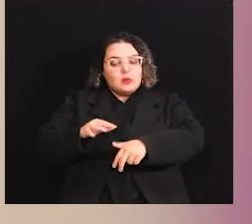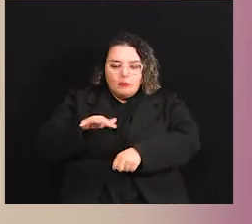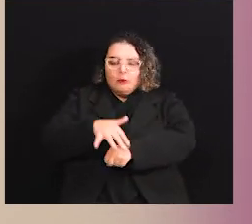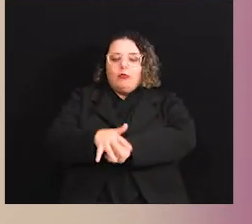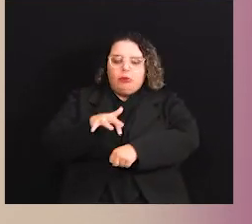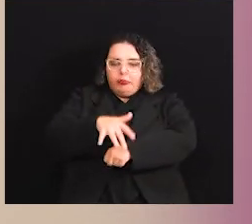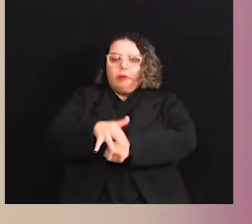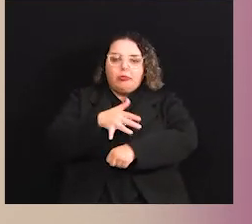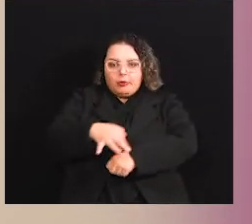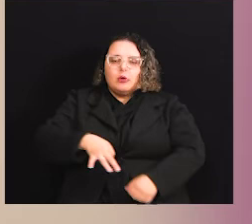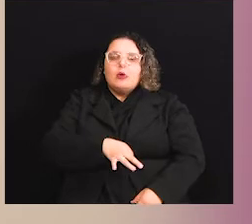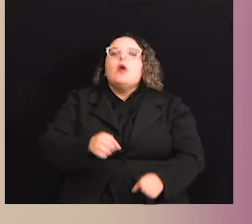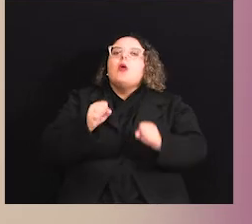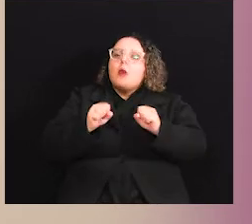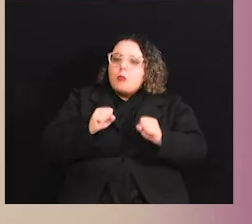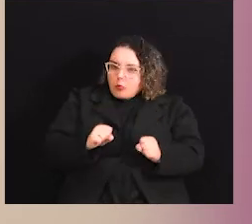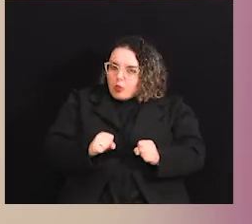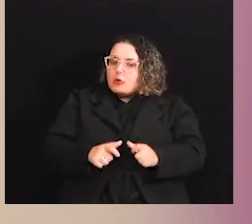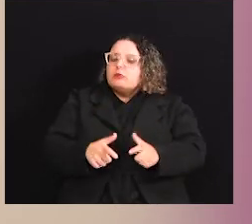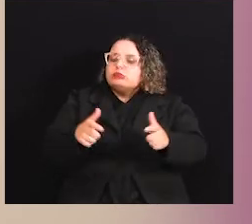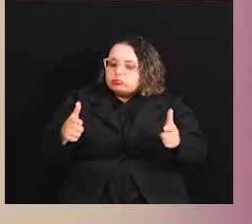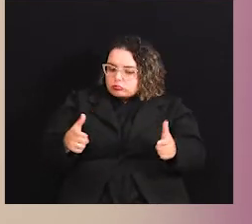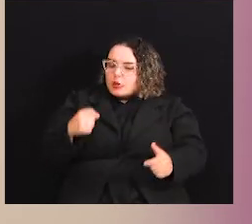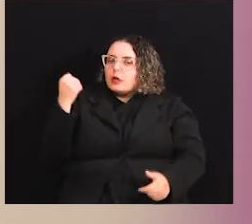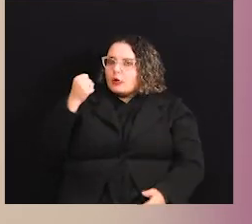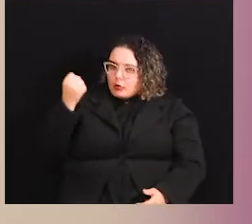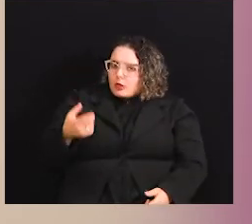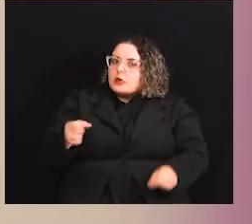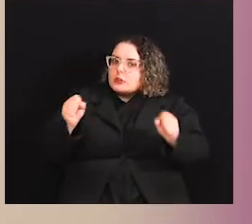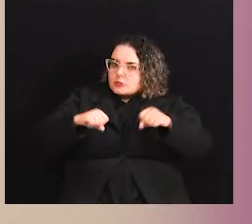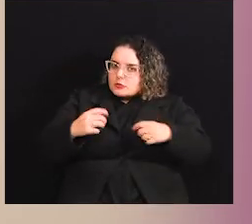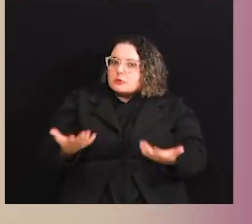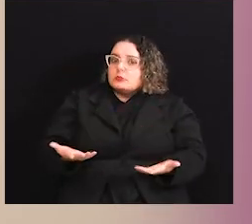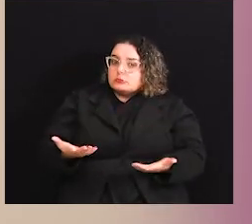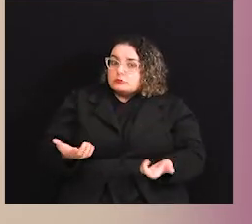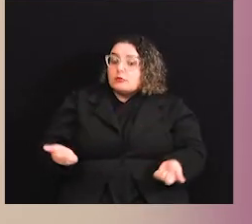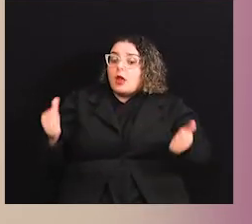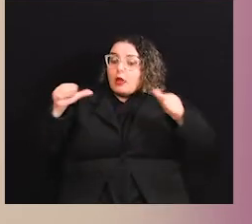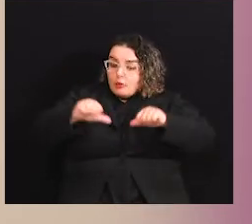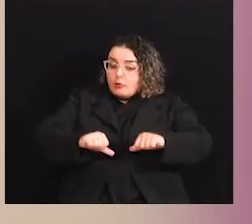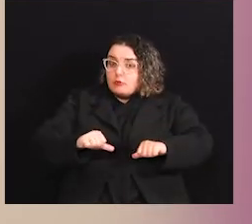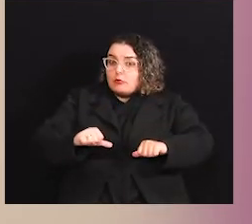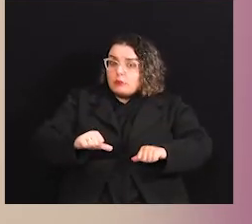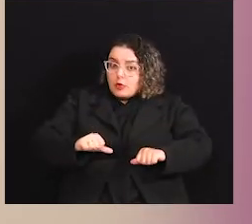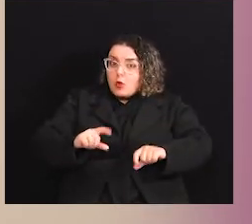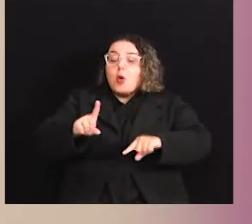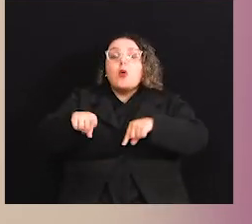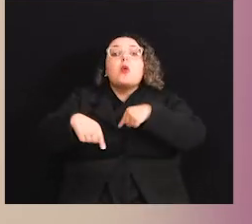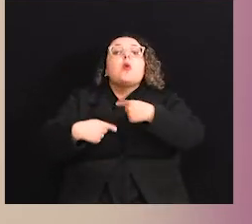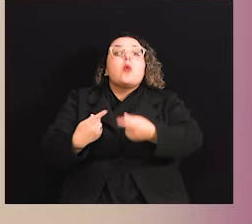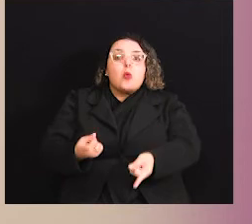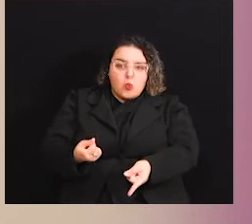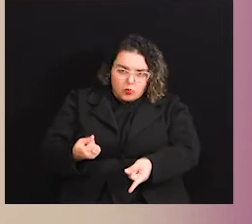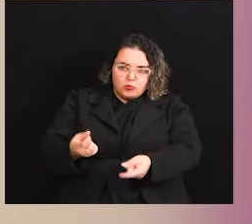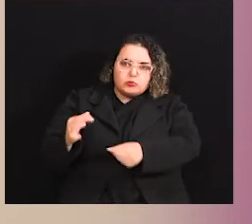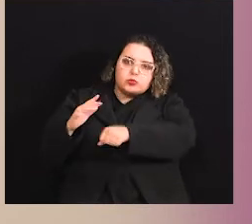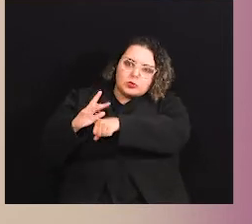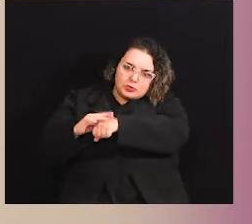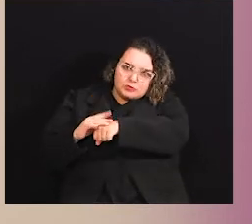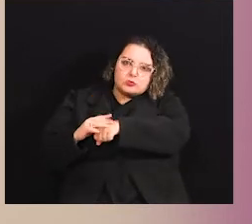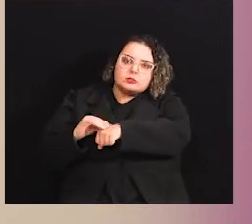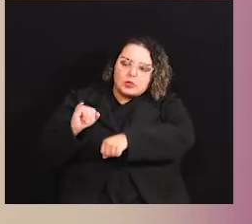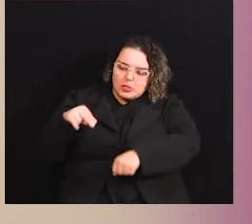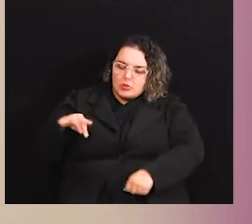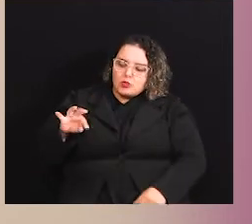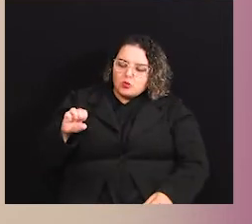o intestino pode desenvolver um quadro mais grave, inclusive prejudicando e piorando outras intolerâncias, né? Que elas